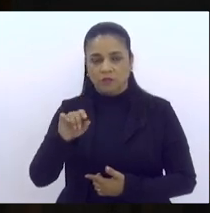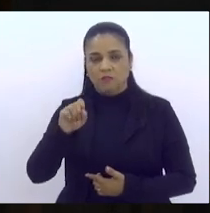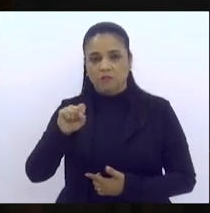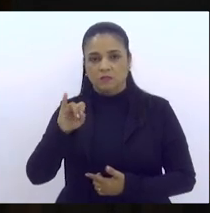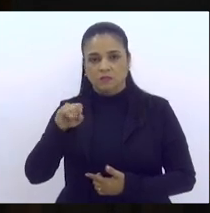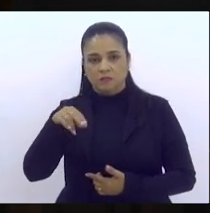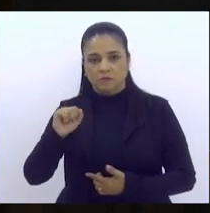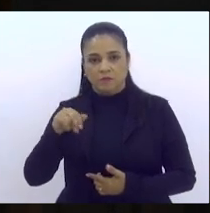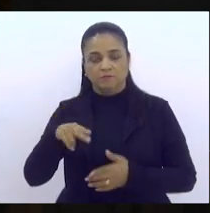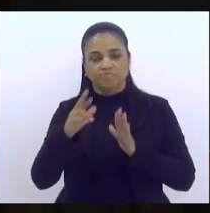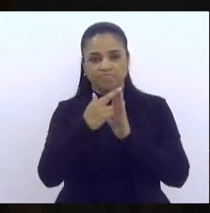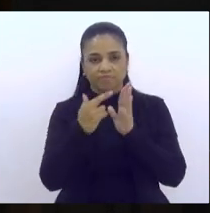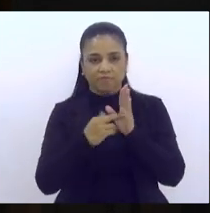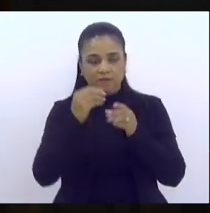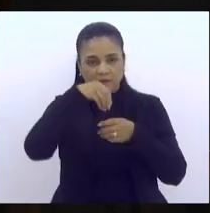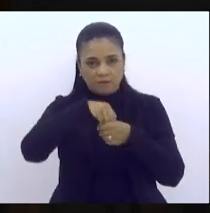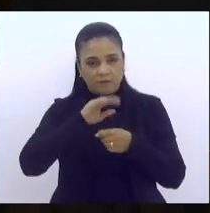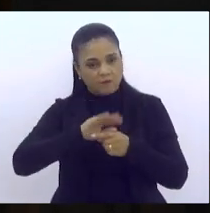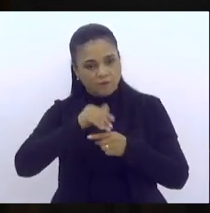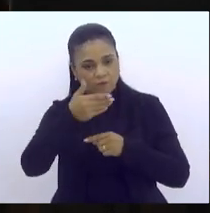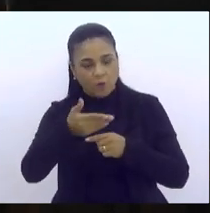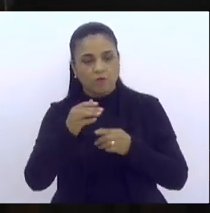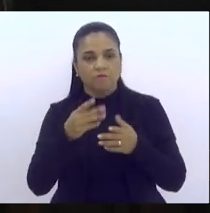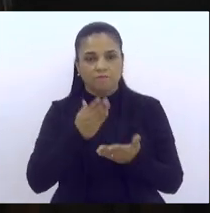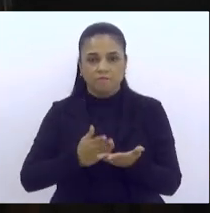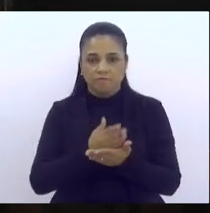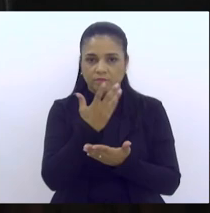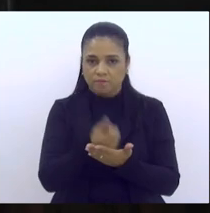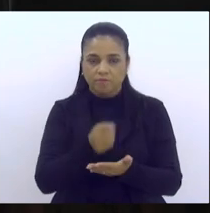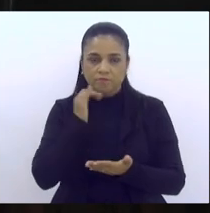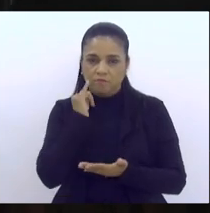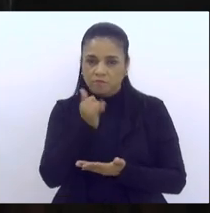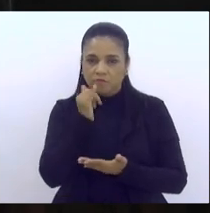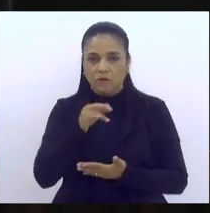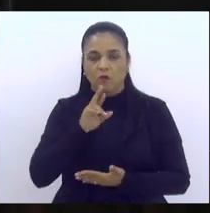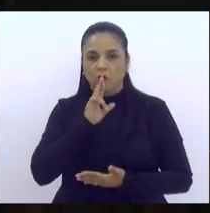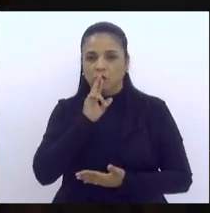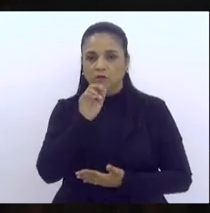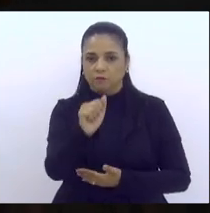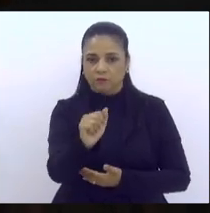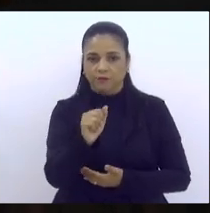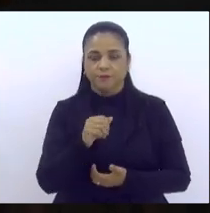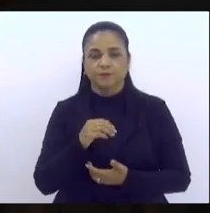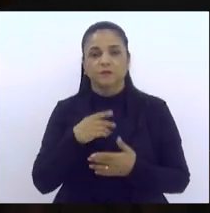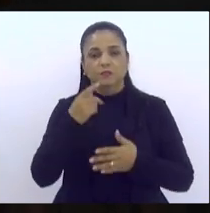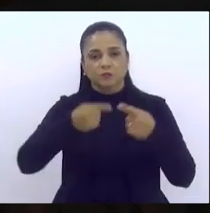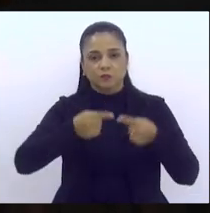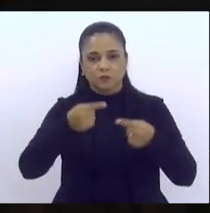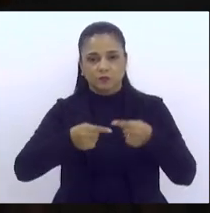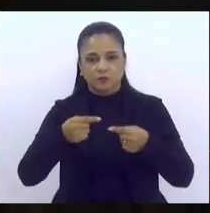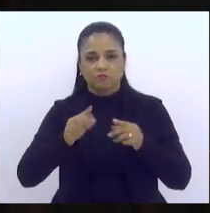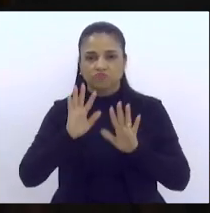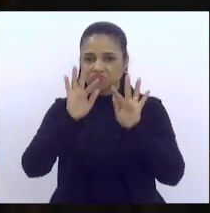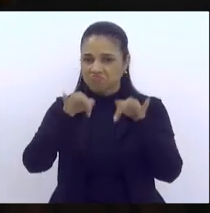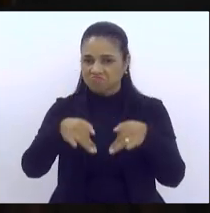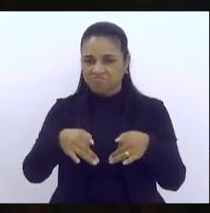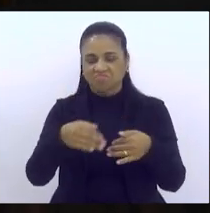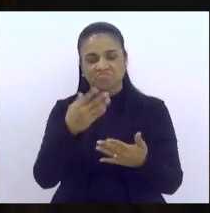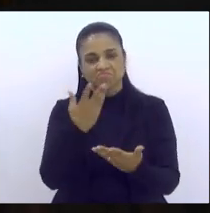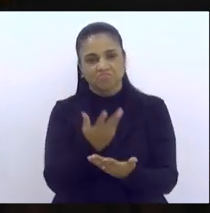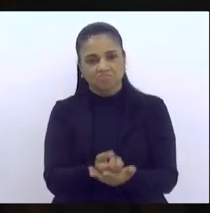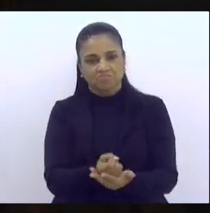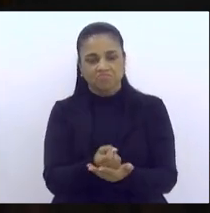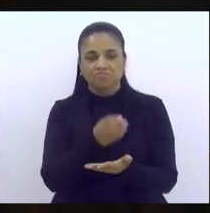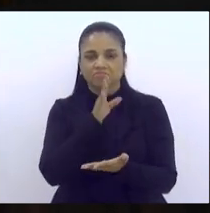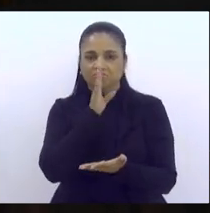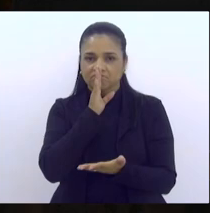Normas Internas e Proposições Externas, favorável, relator Rodrigo Amorim. Em discussão, não havendo quem queira discutir, encerrada